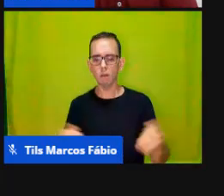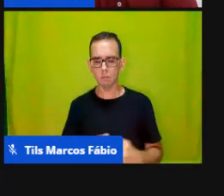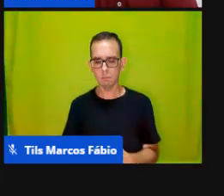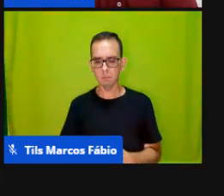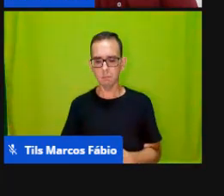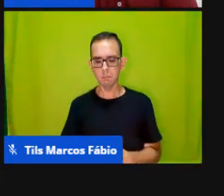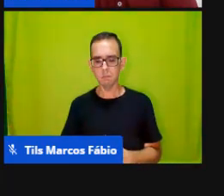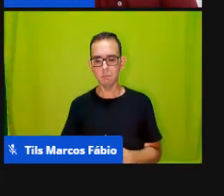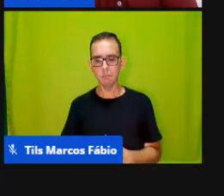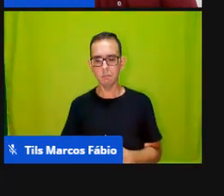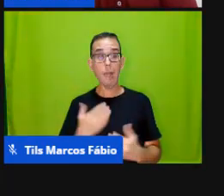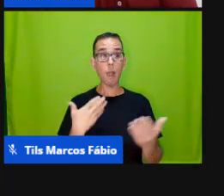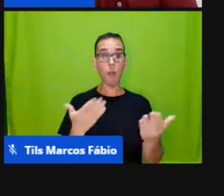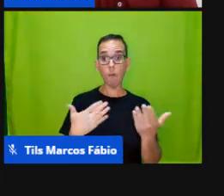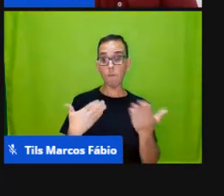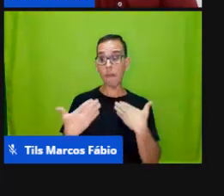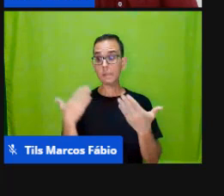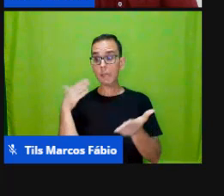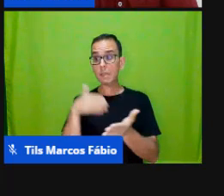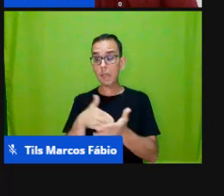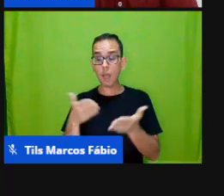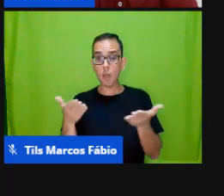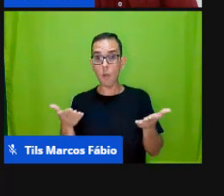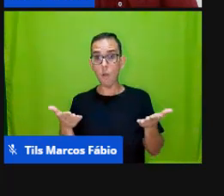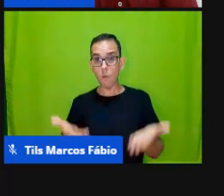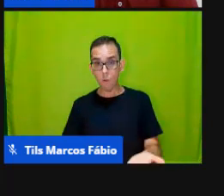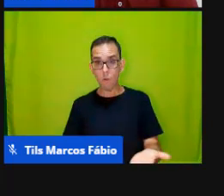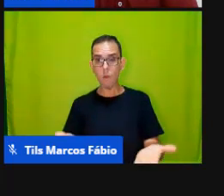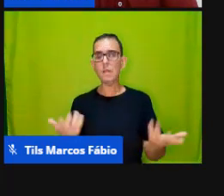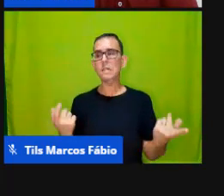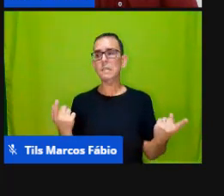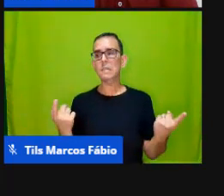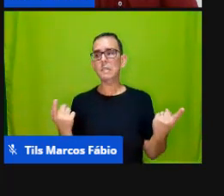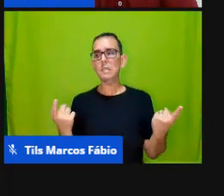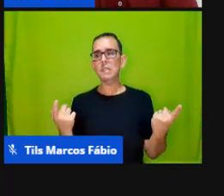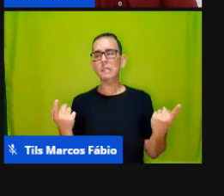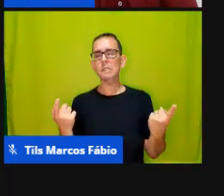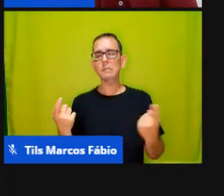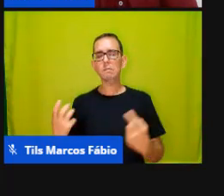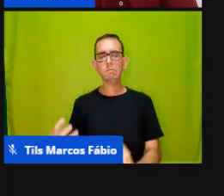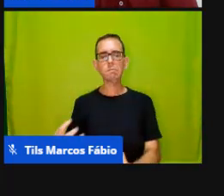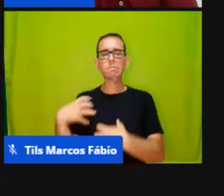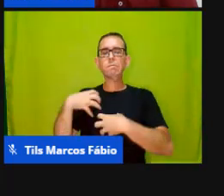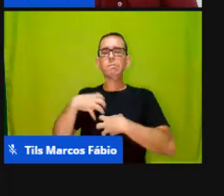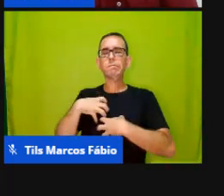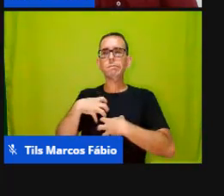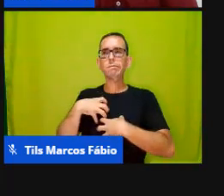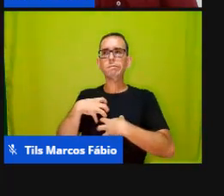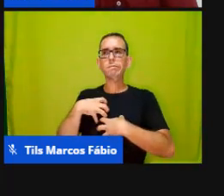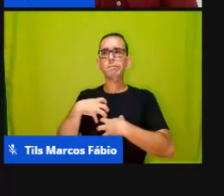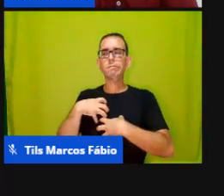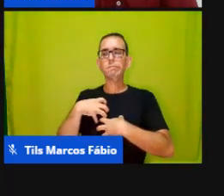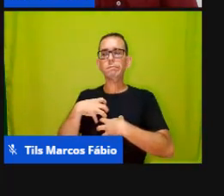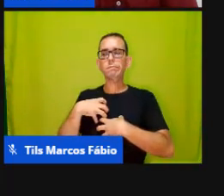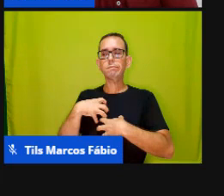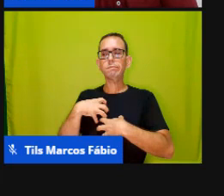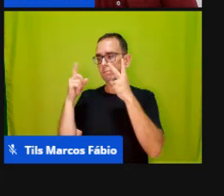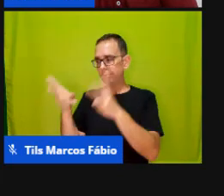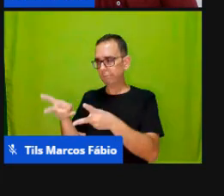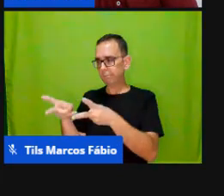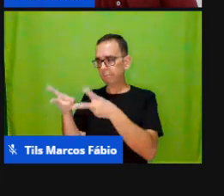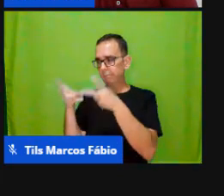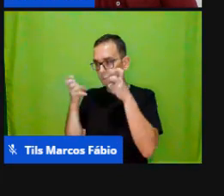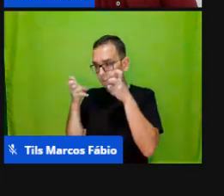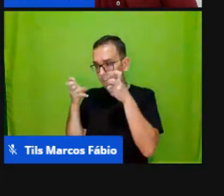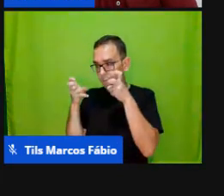aí, aquela conversa, até hoje, me chama a atenção, né? e